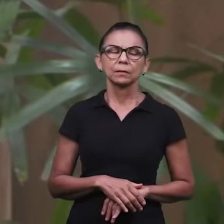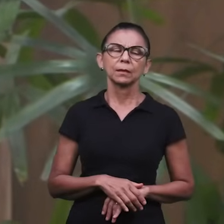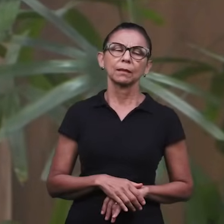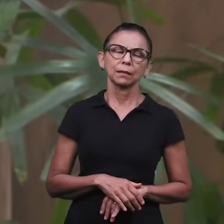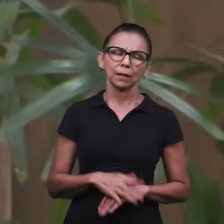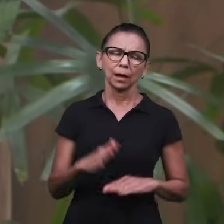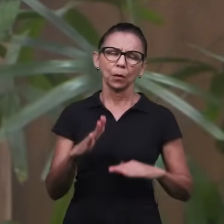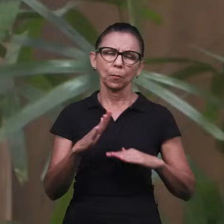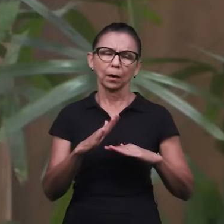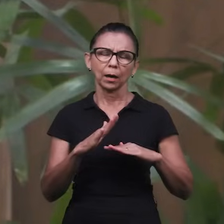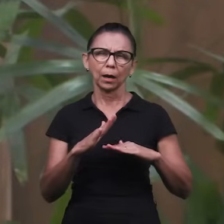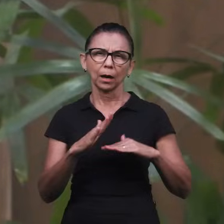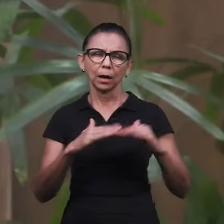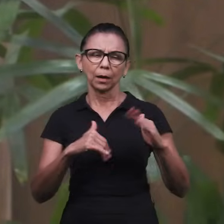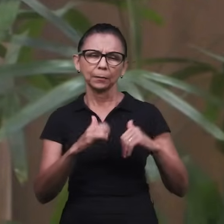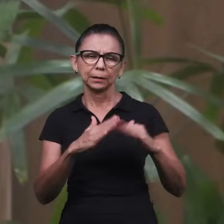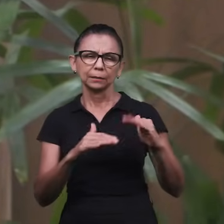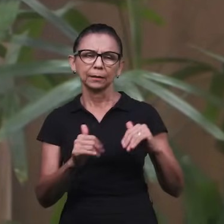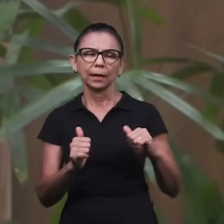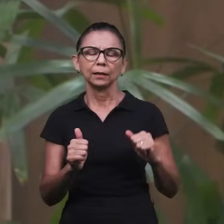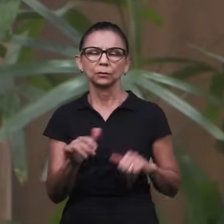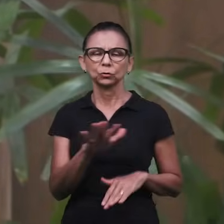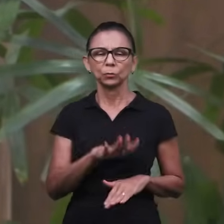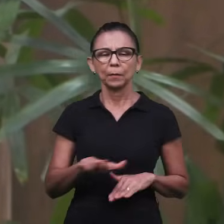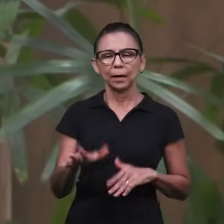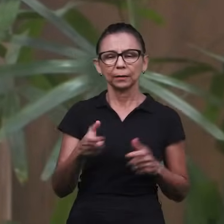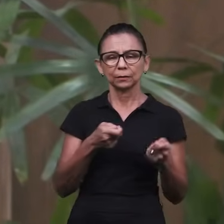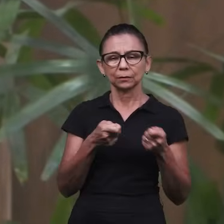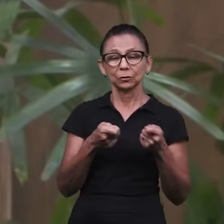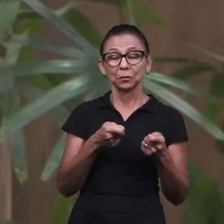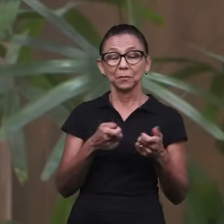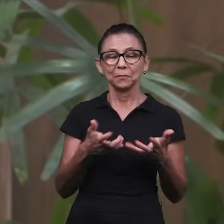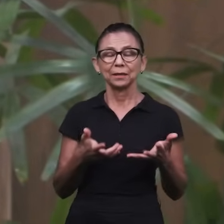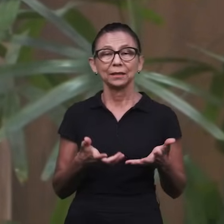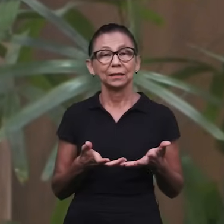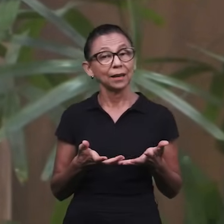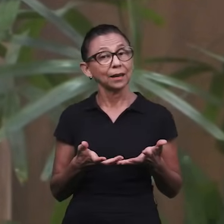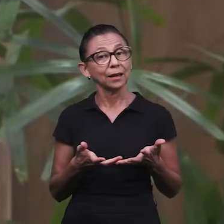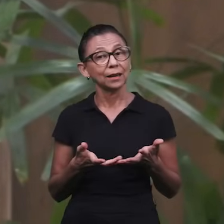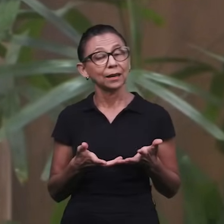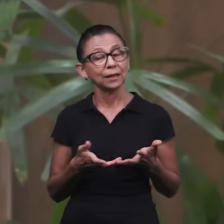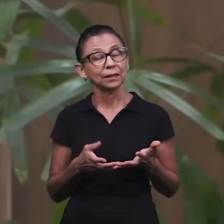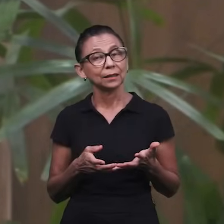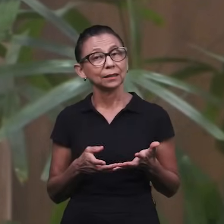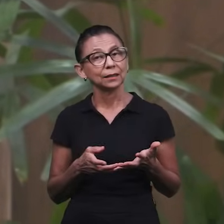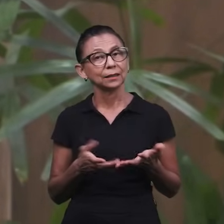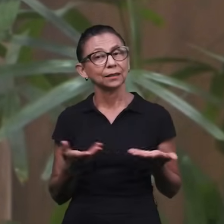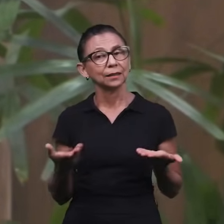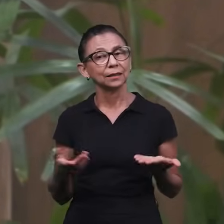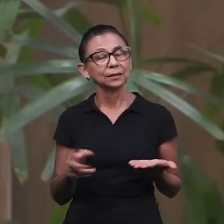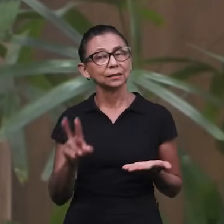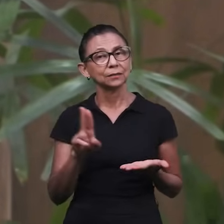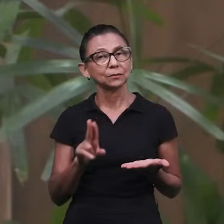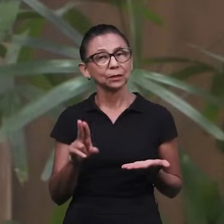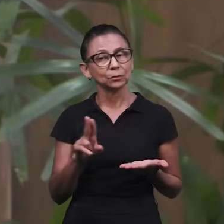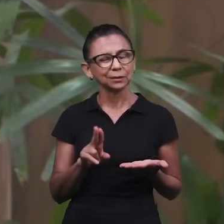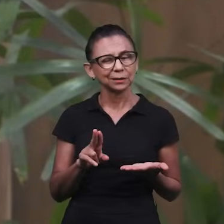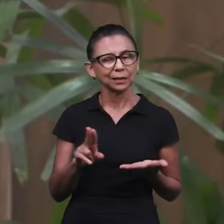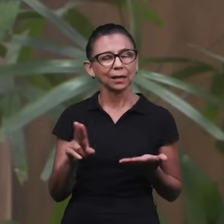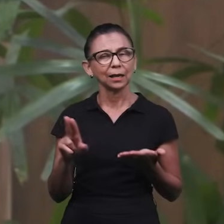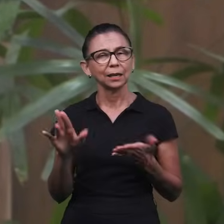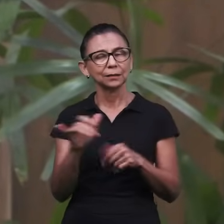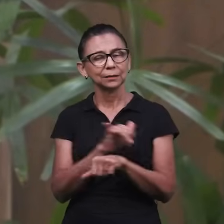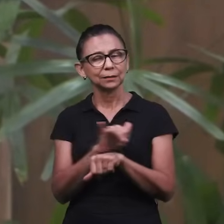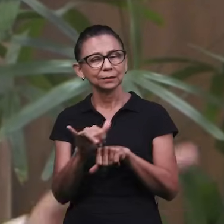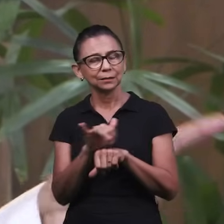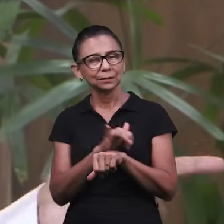habilidade, alguma área que ela domina, que ela se interessa, e através dessa área criando formas de que ela se